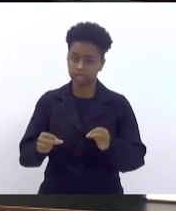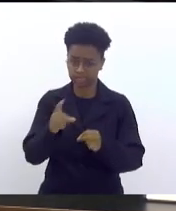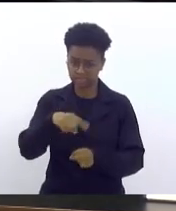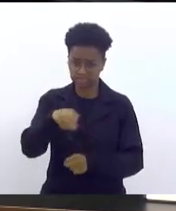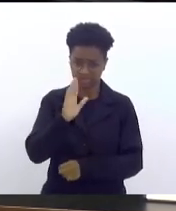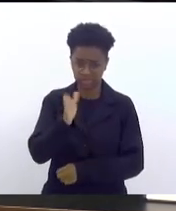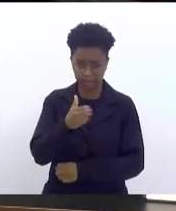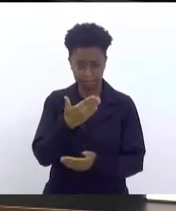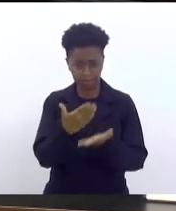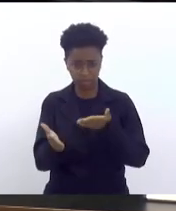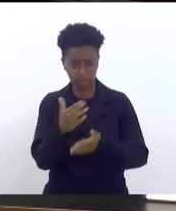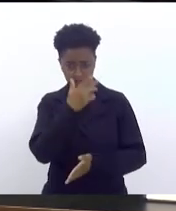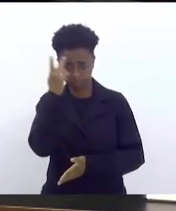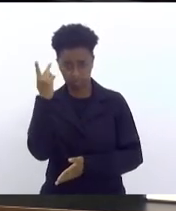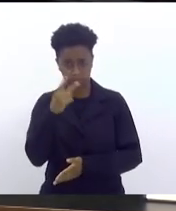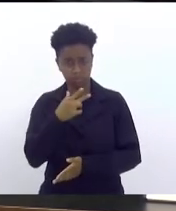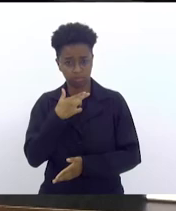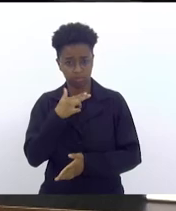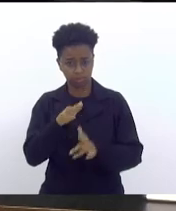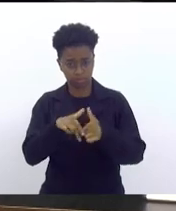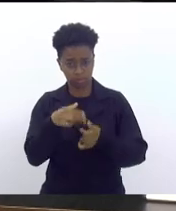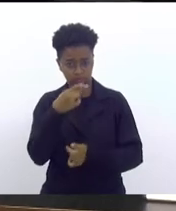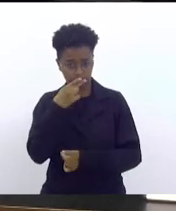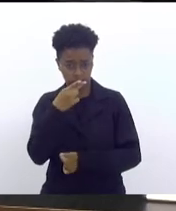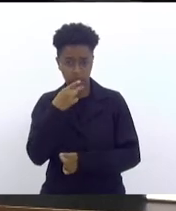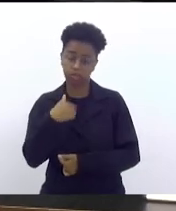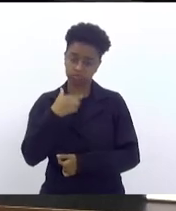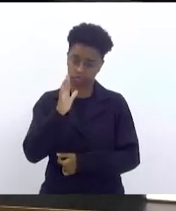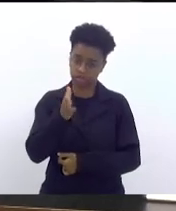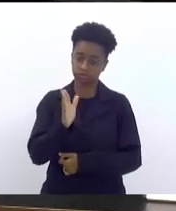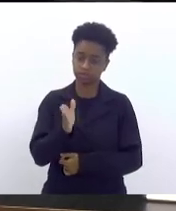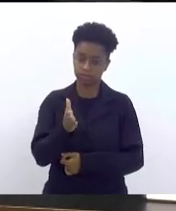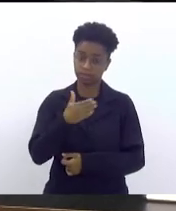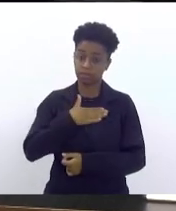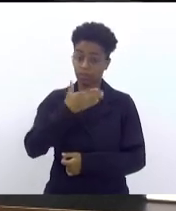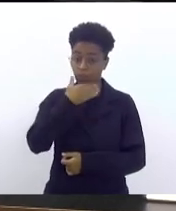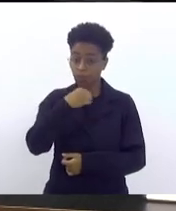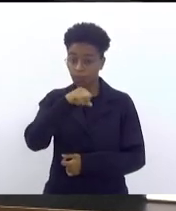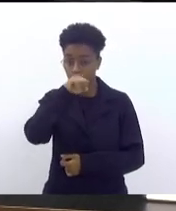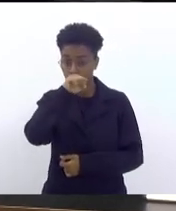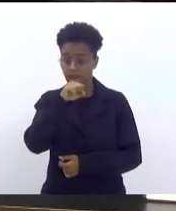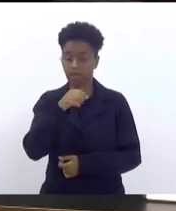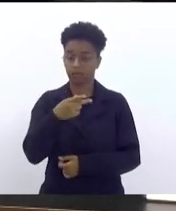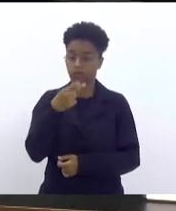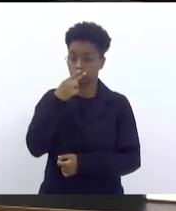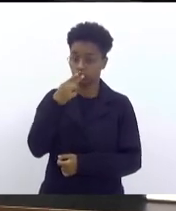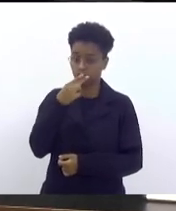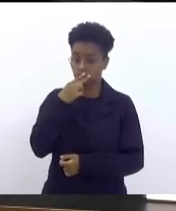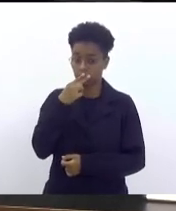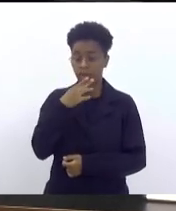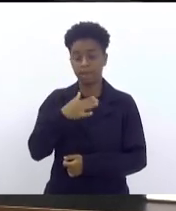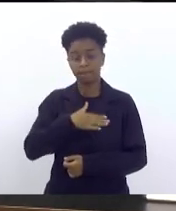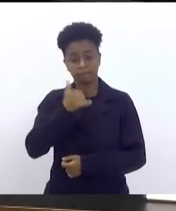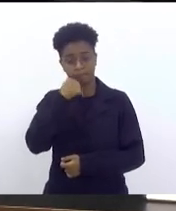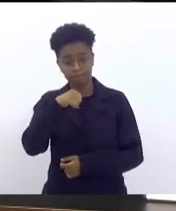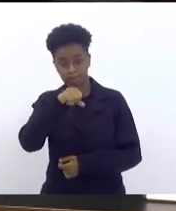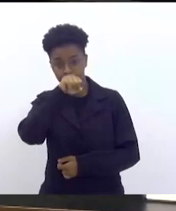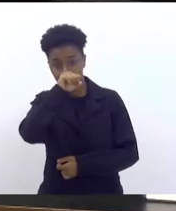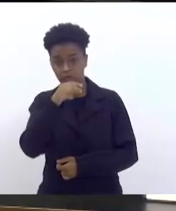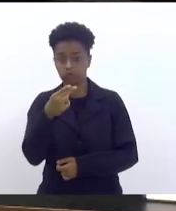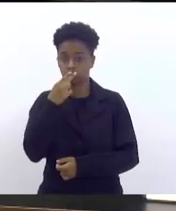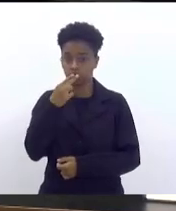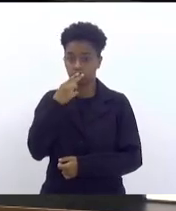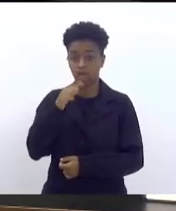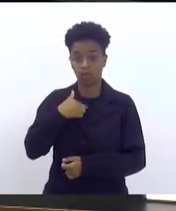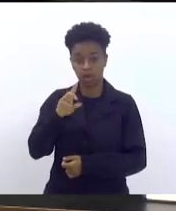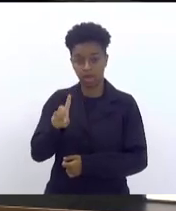eu já eu já meu pai era fumante minha mãe fumante eu sou